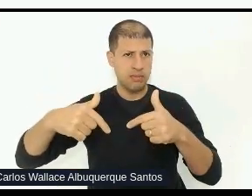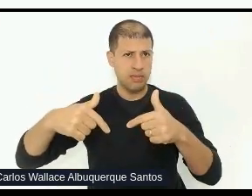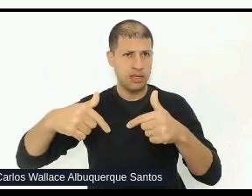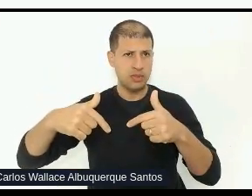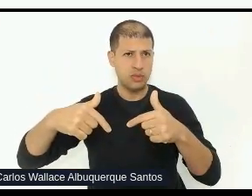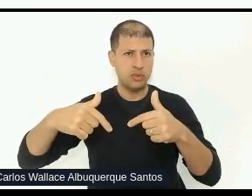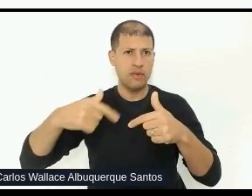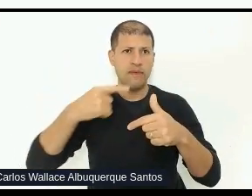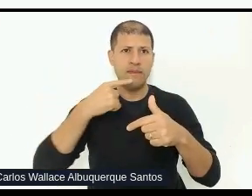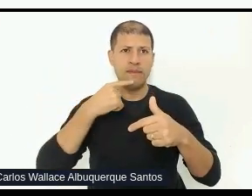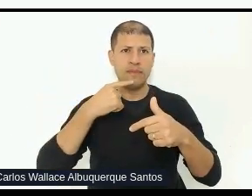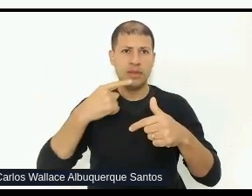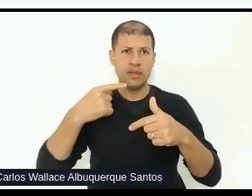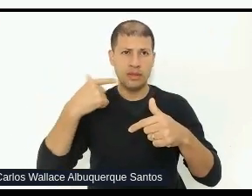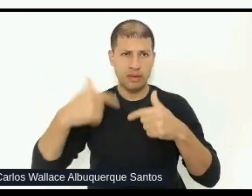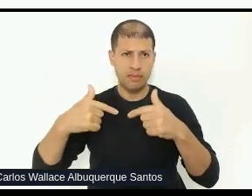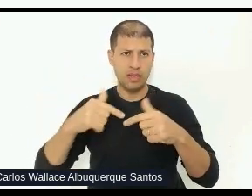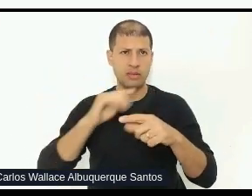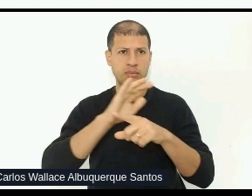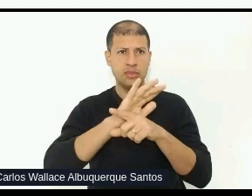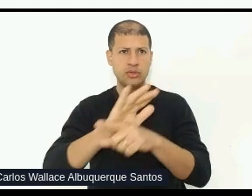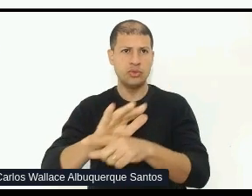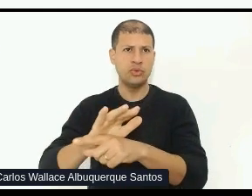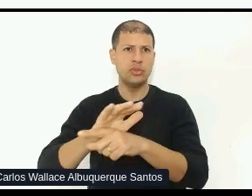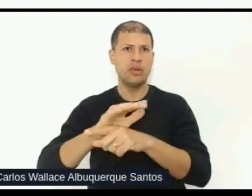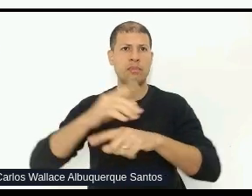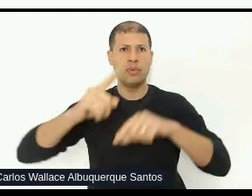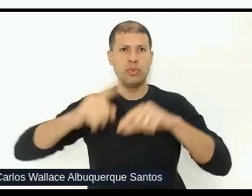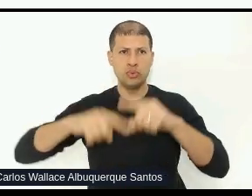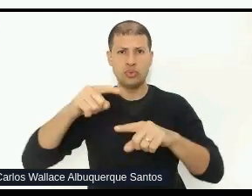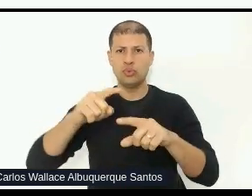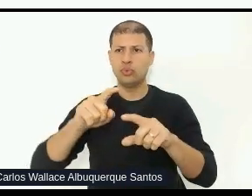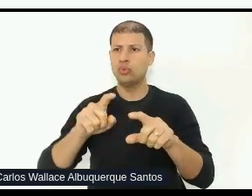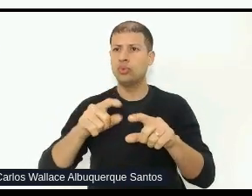a produtos e serviços digitais através da